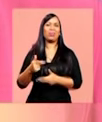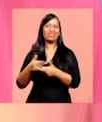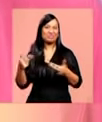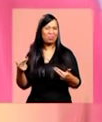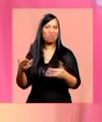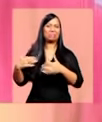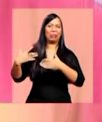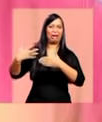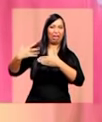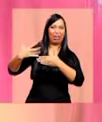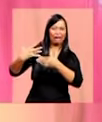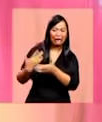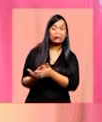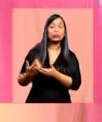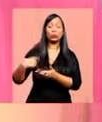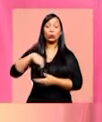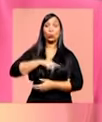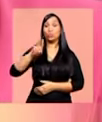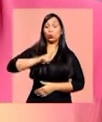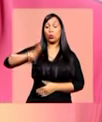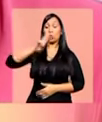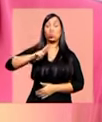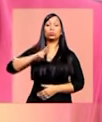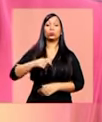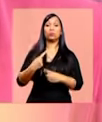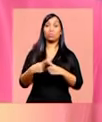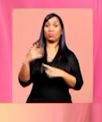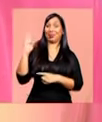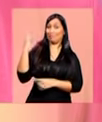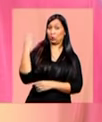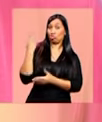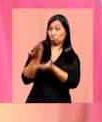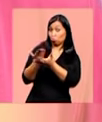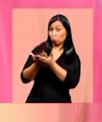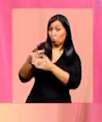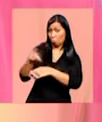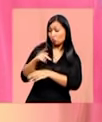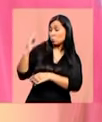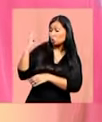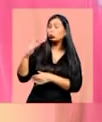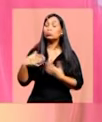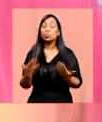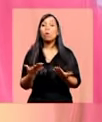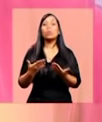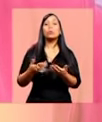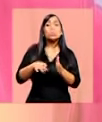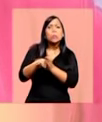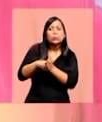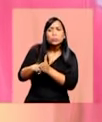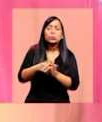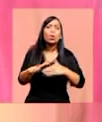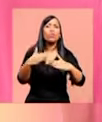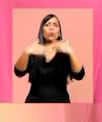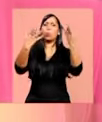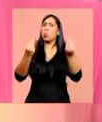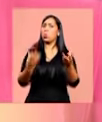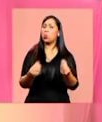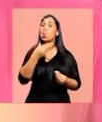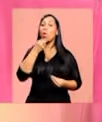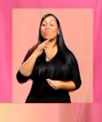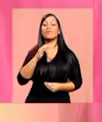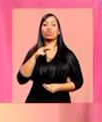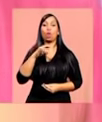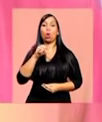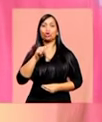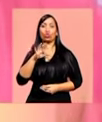né, que introduziu uma série de outras áreas que a gente usa na minha área, inclusive, que é a biologia, eu acho que a ciência evoluiu muito a partir desse grande filósofo, né?